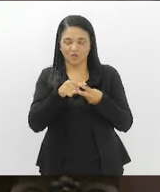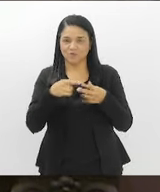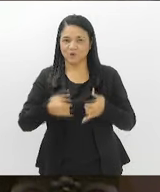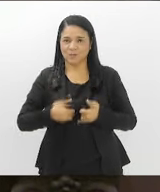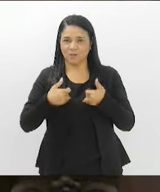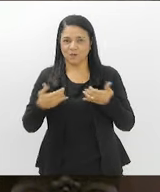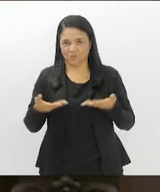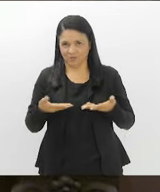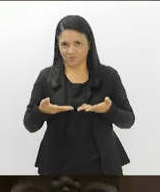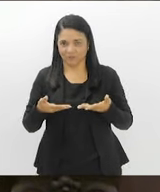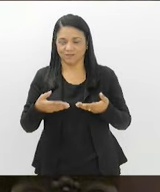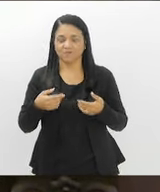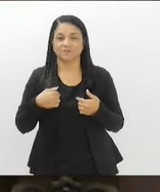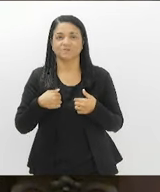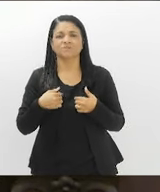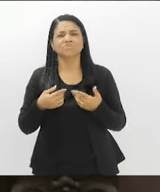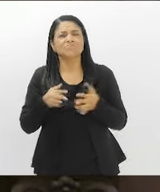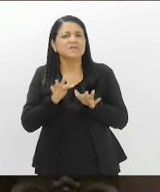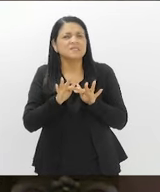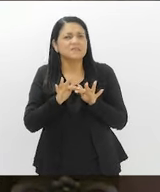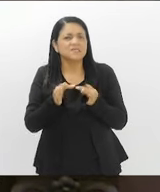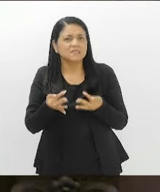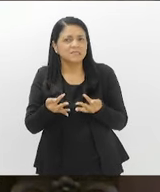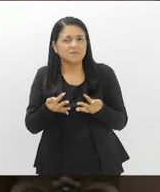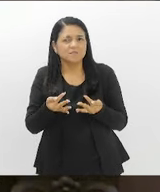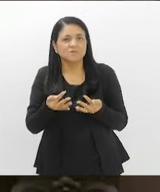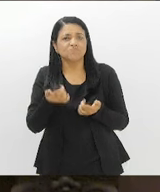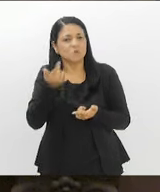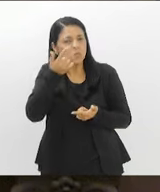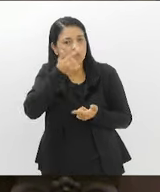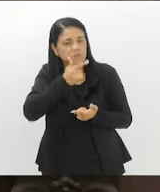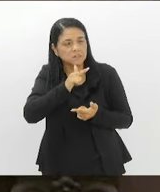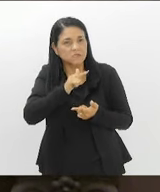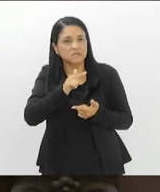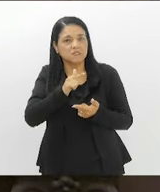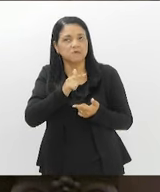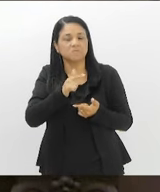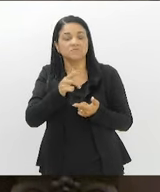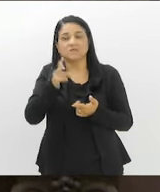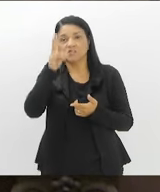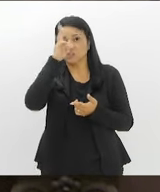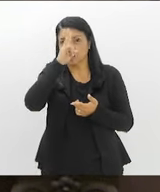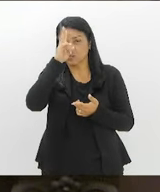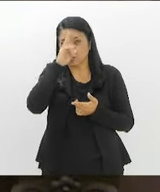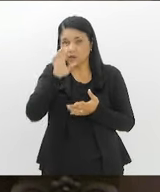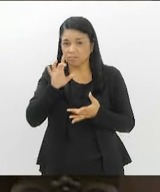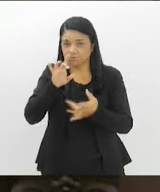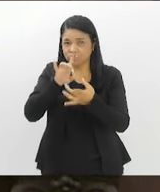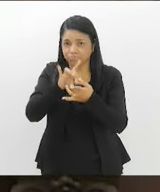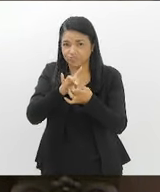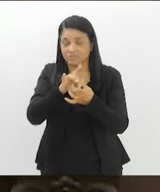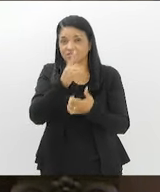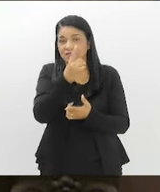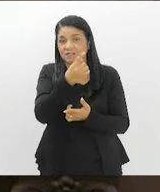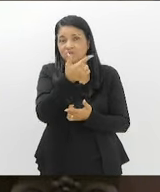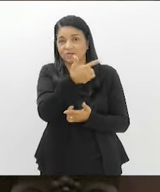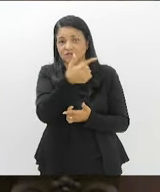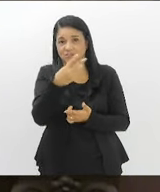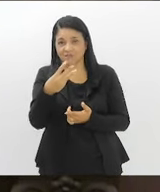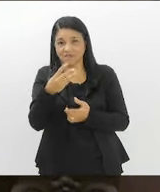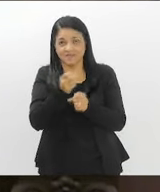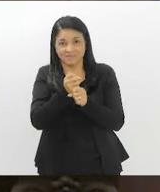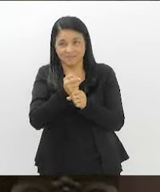O simples fato de alguém conseguir dar seguimento a uma história de 123 anos já seria